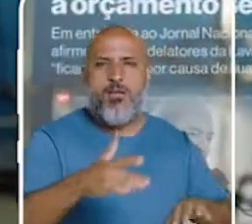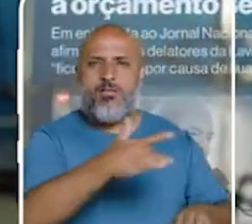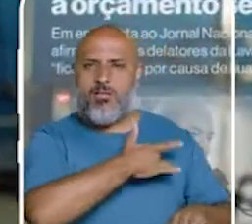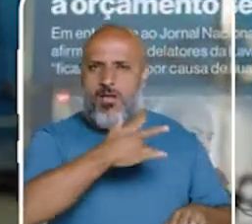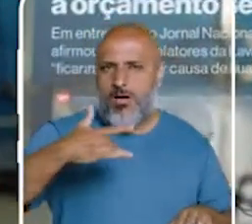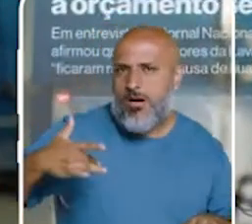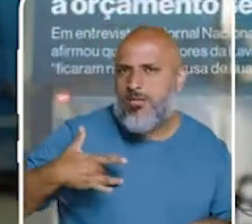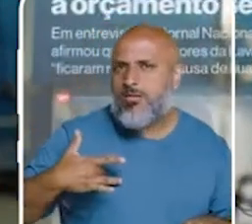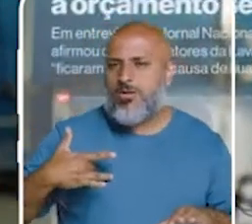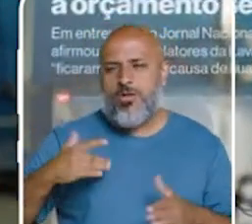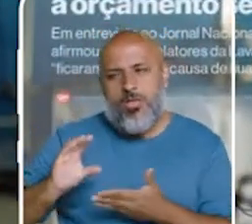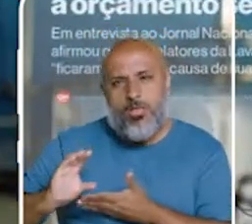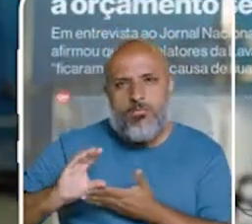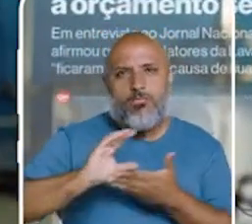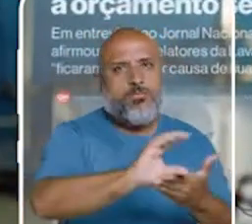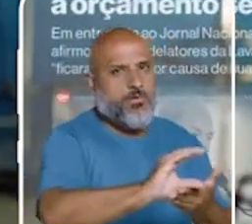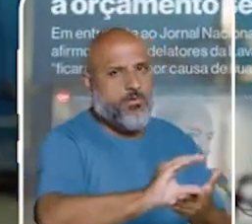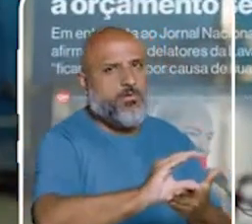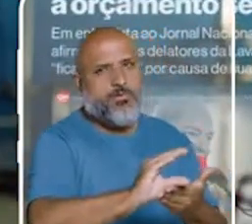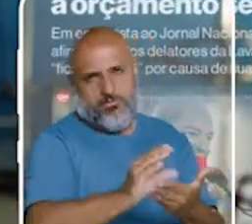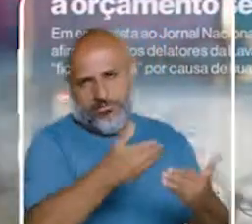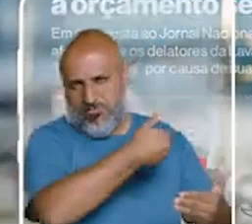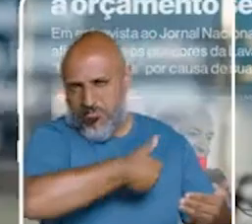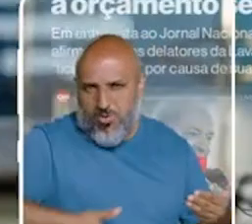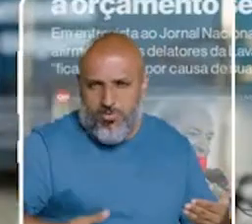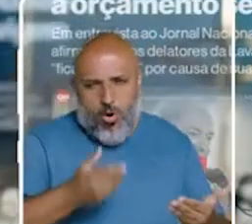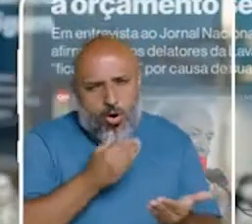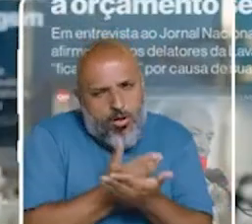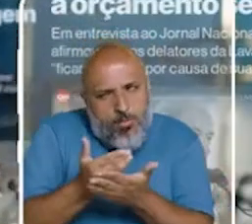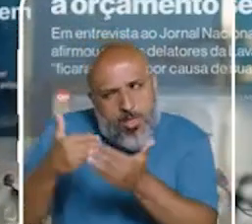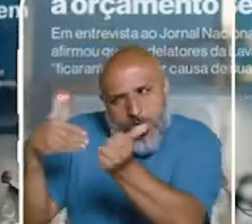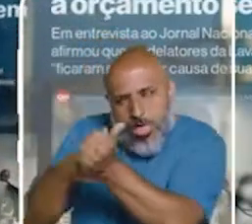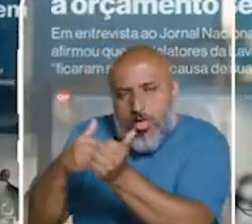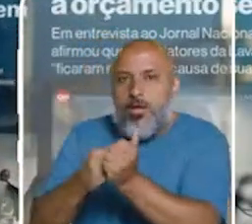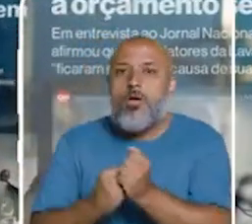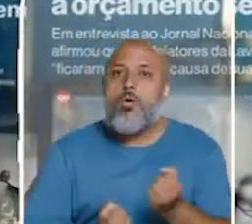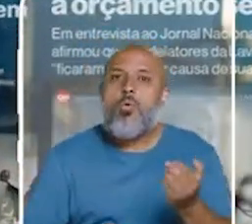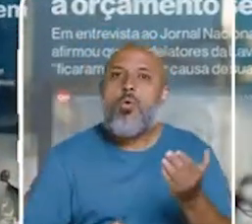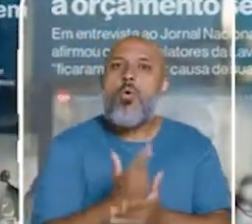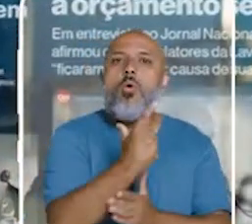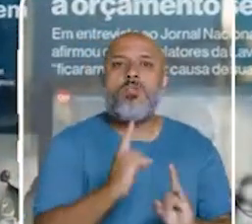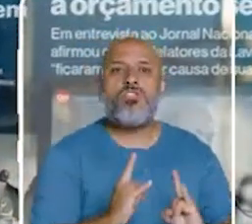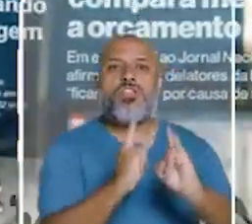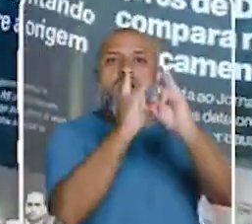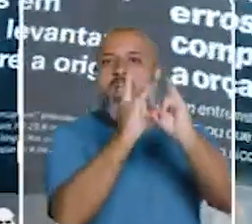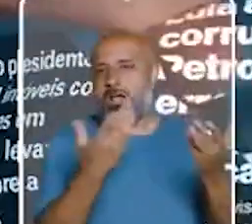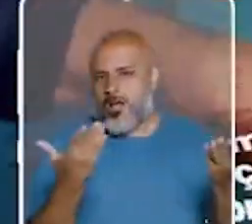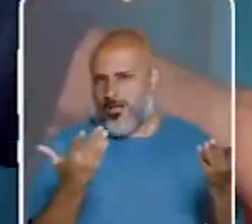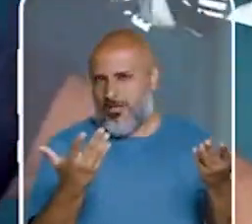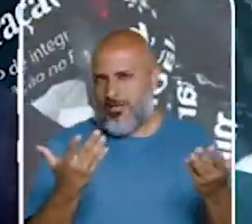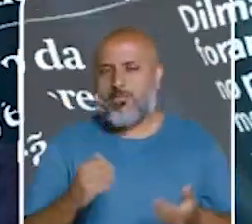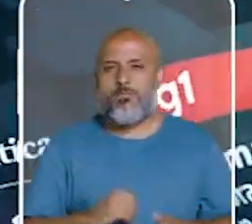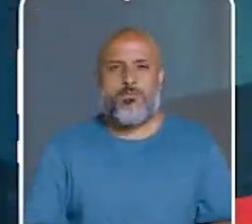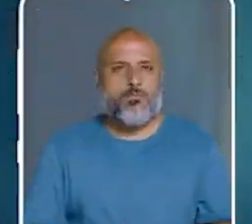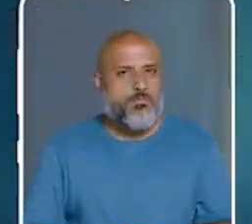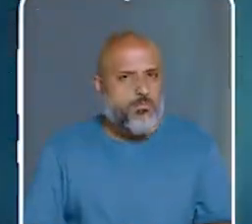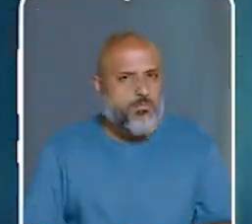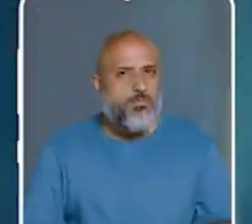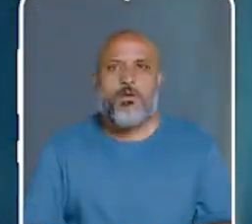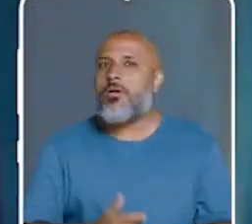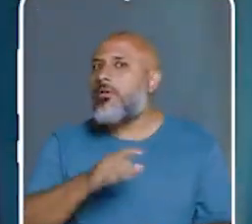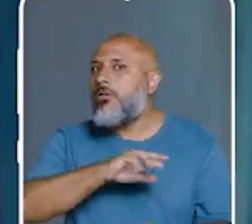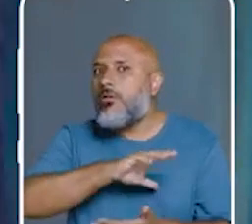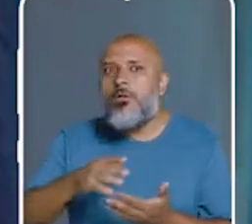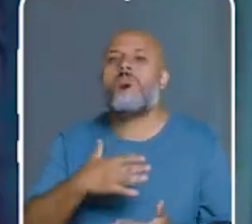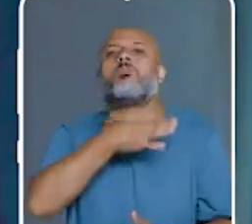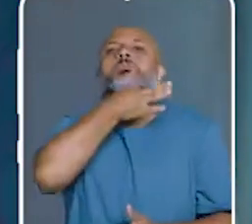na saúde, motociata com dinheiro público, orçamento secreto, compra de mansões com dinheiro vivo. A gente tem